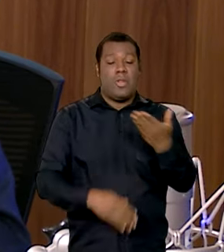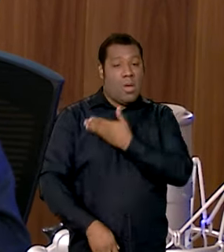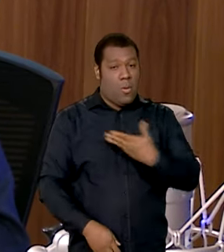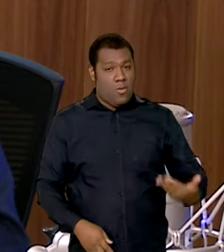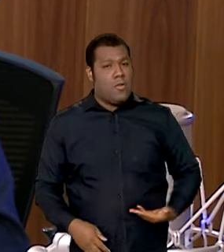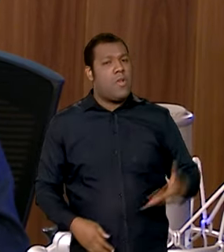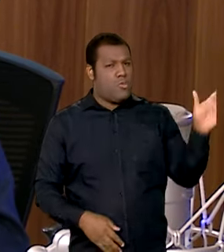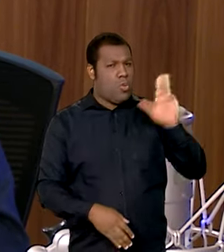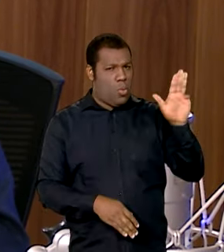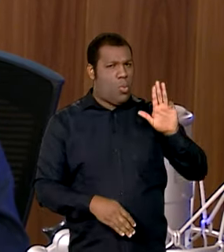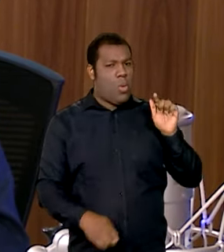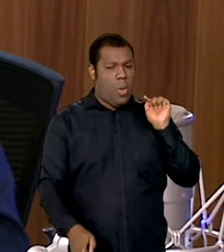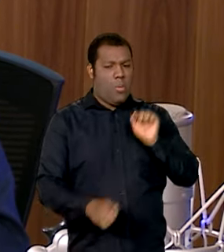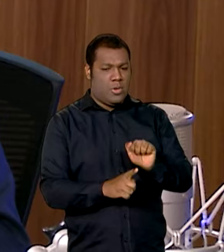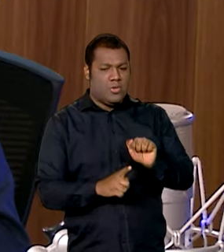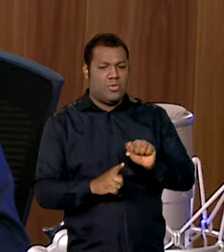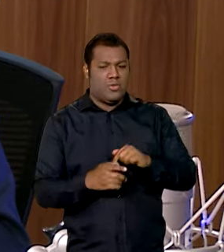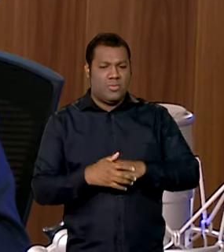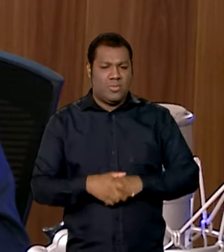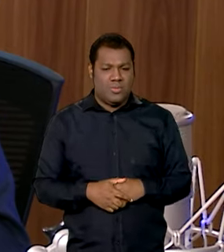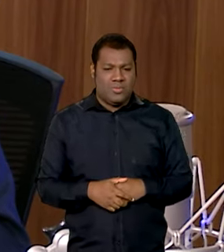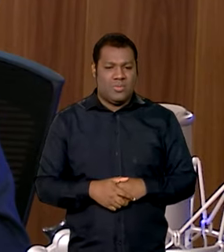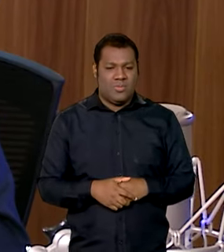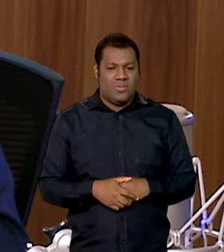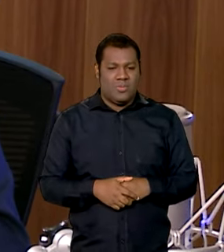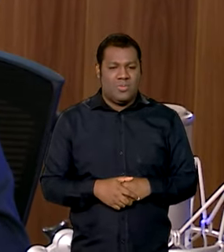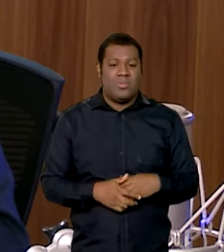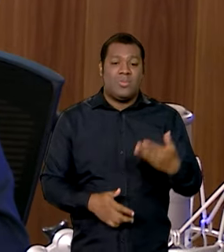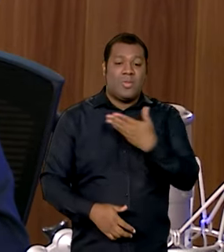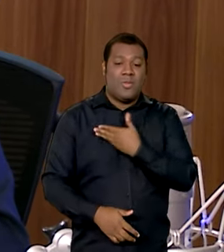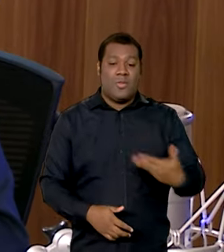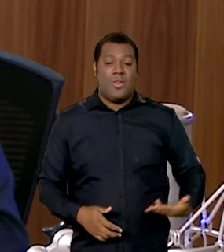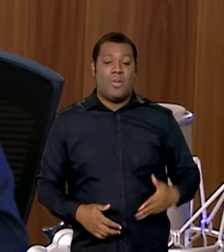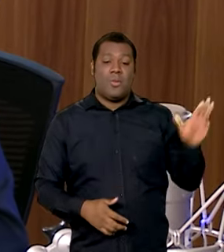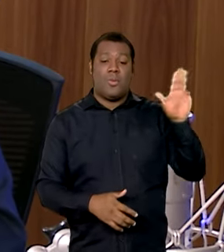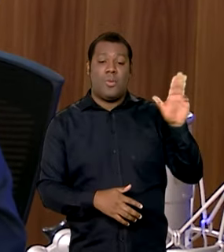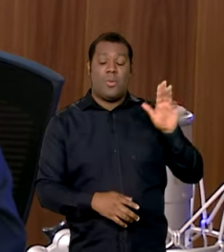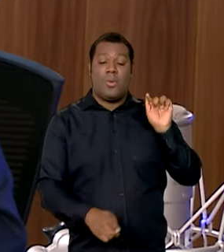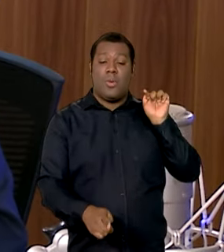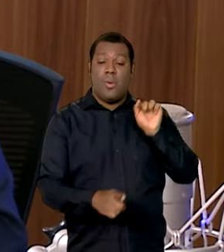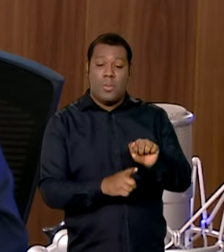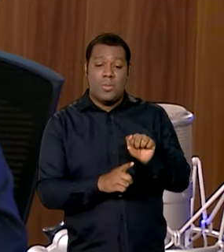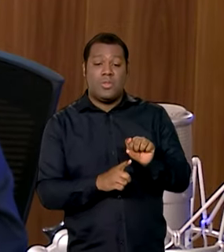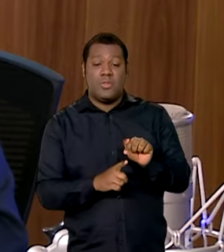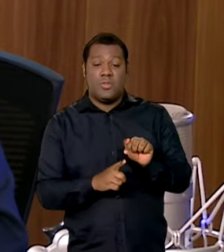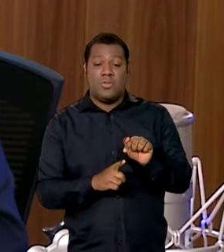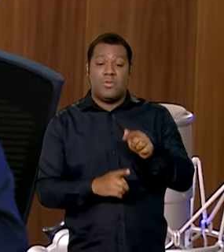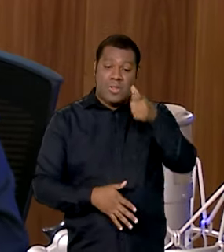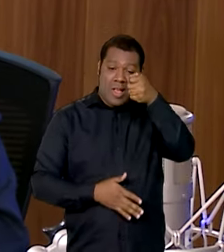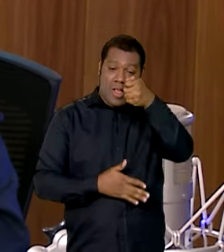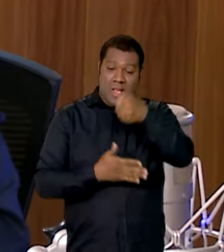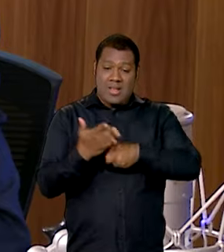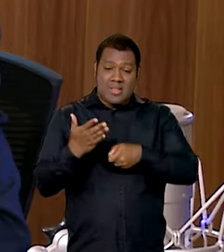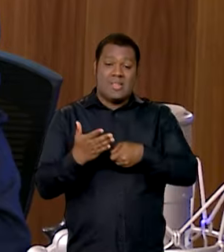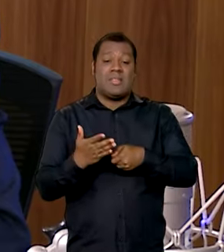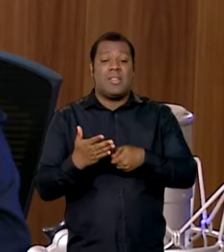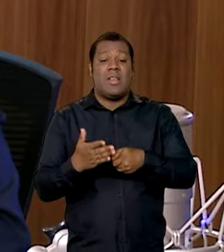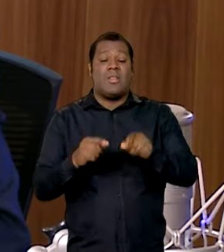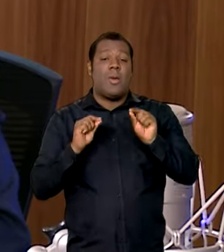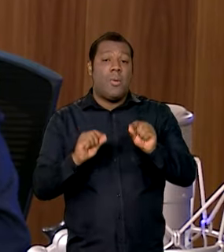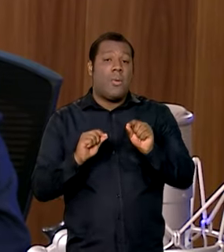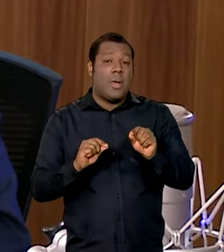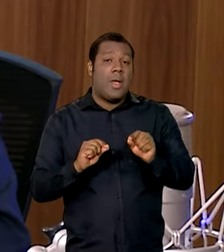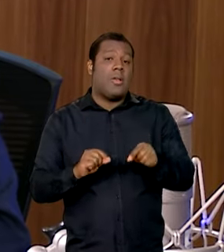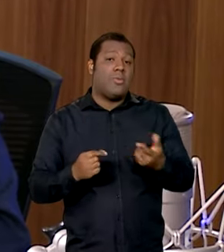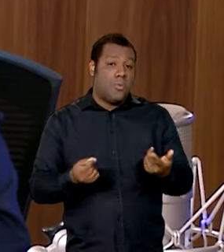tá Inclusive essa PEC ess perdão PEC essa medida provisória que o presidente Lula assinou que diz respeito à questão da tarifa